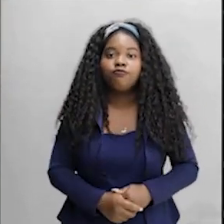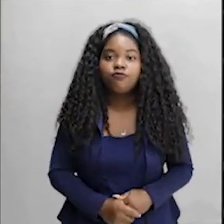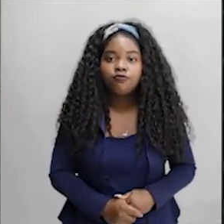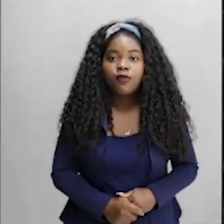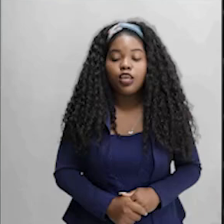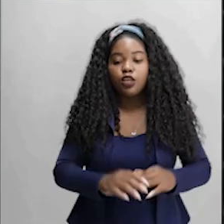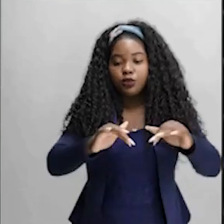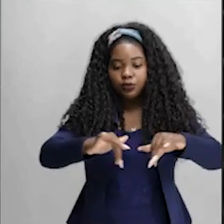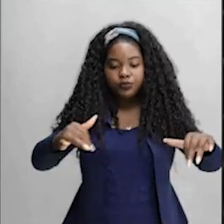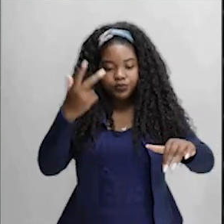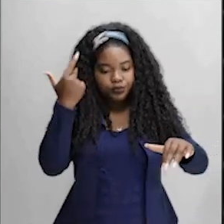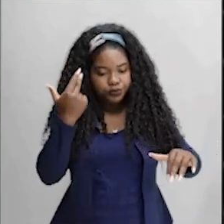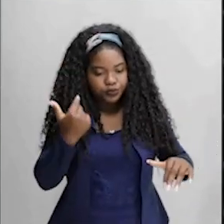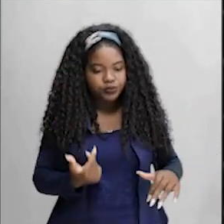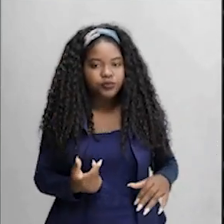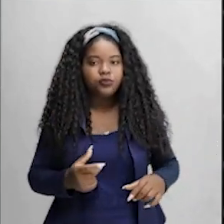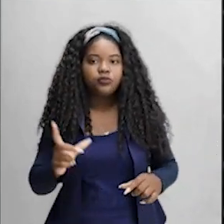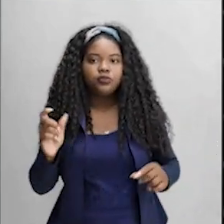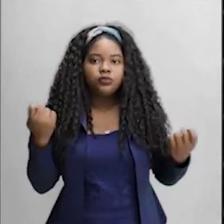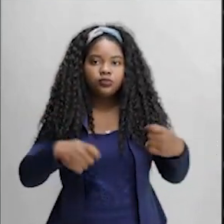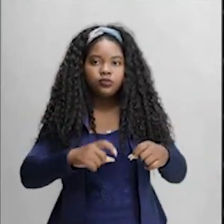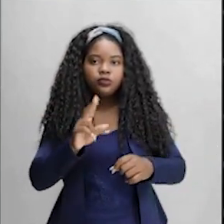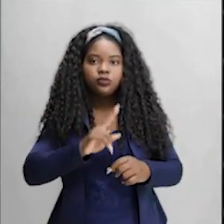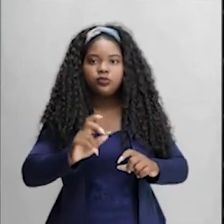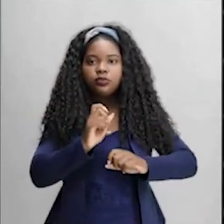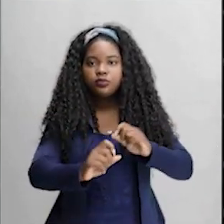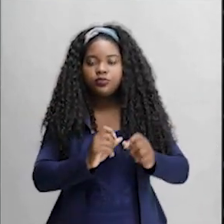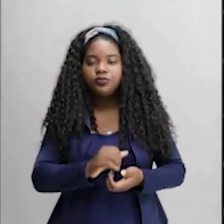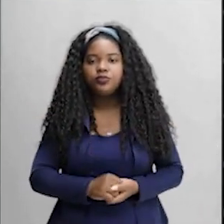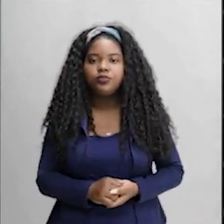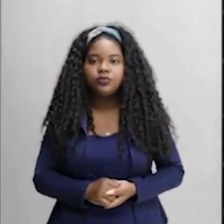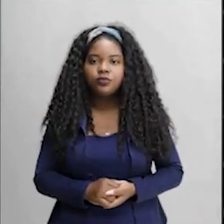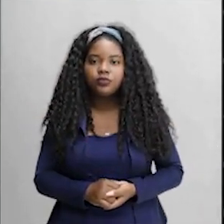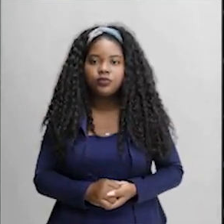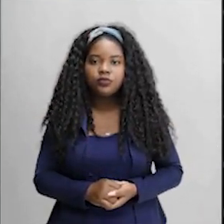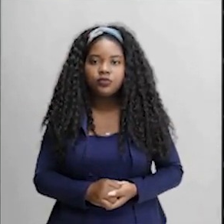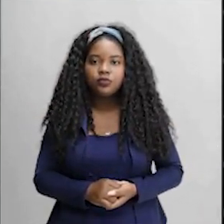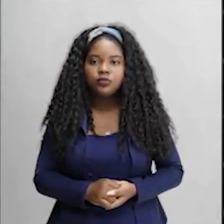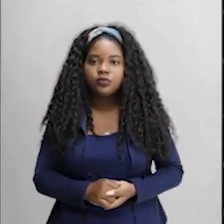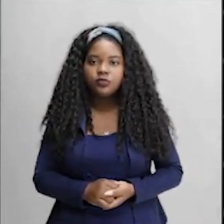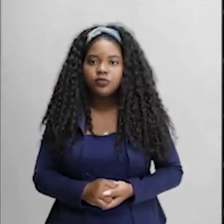digo que a divisão é natural, eu posso usar o termo